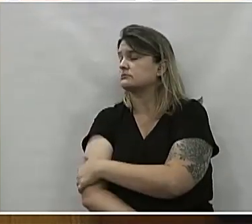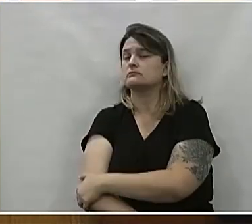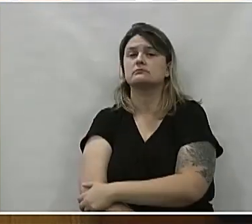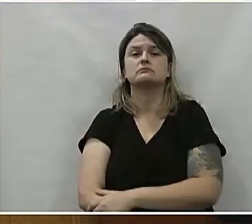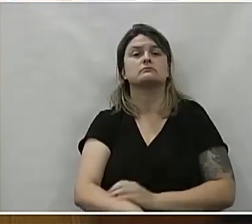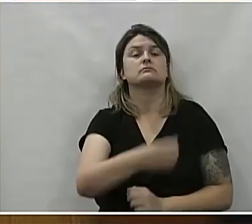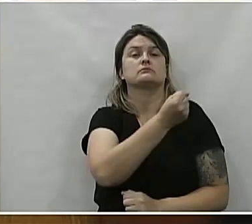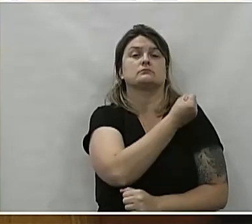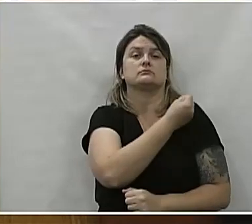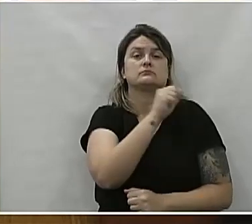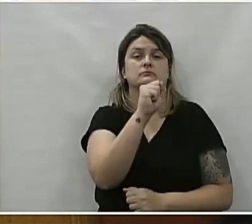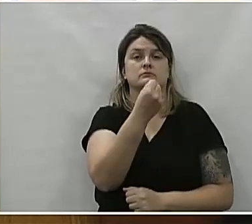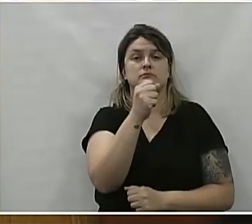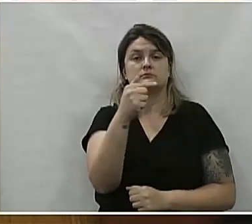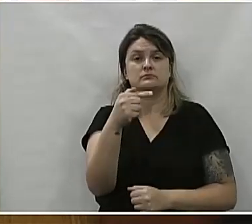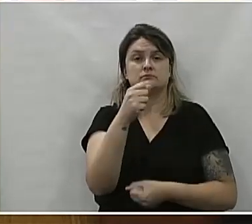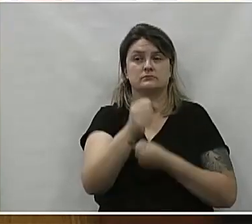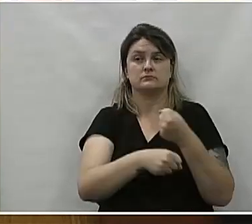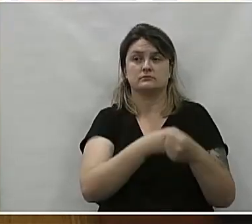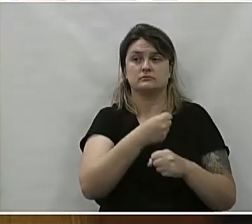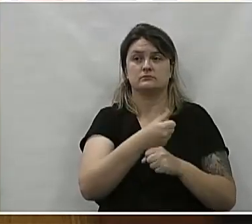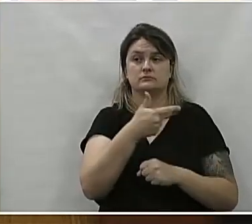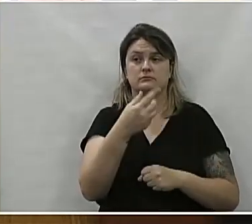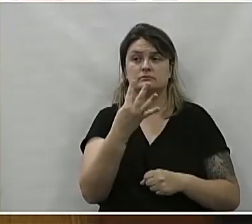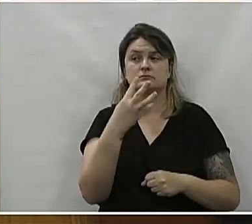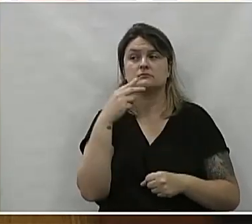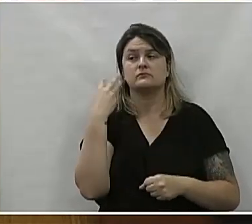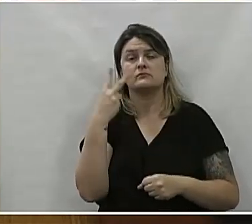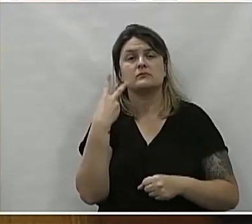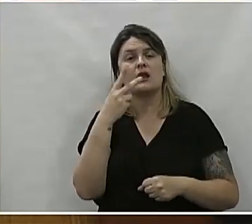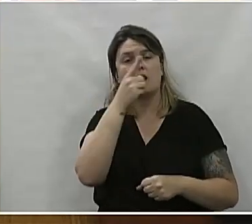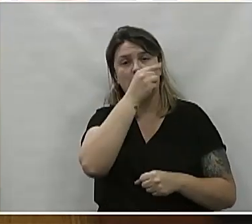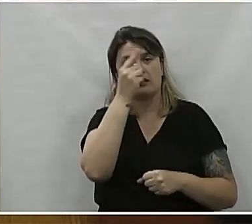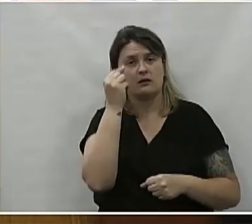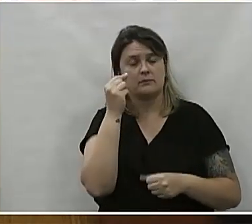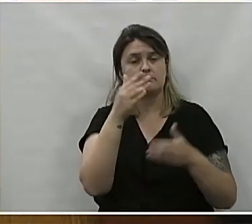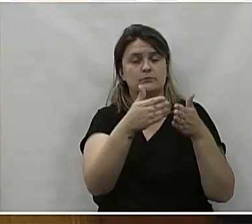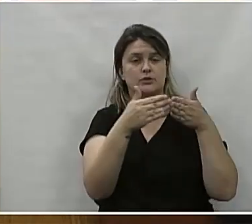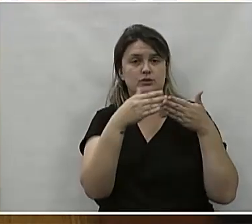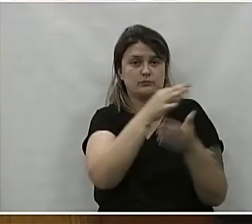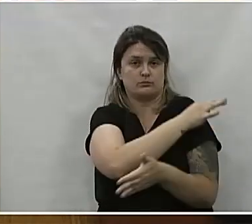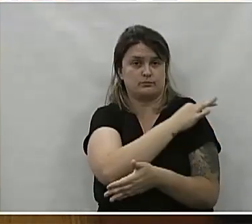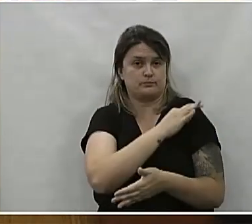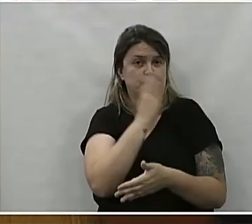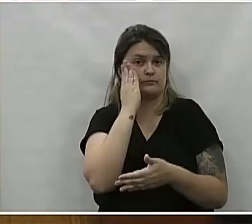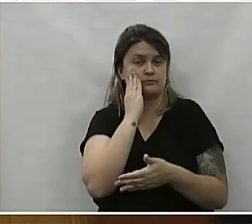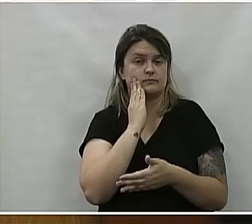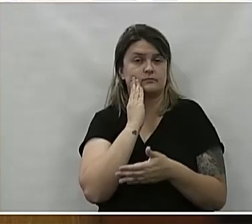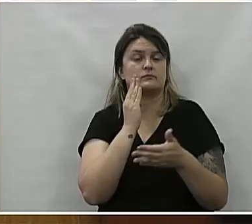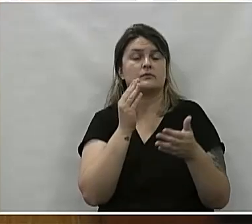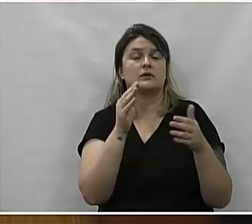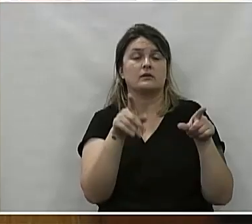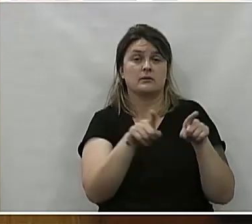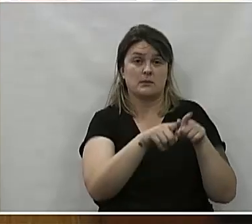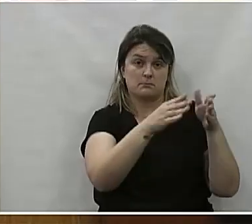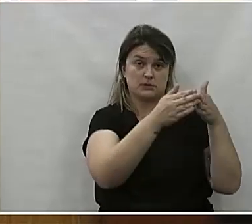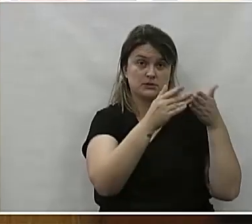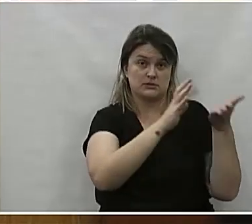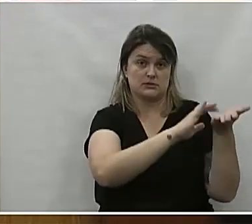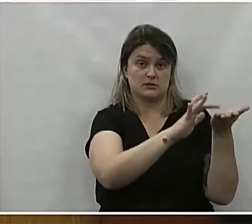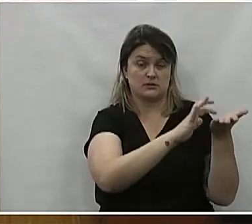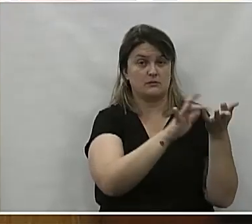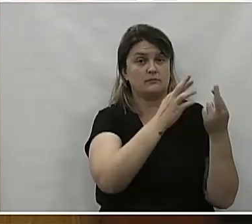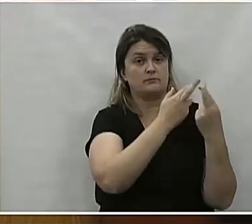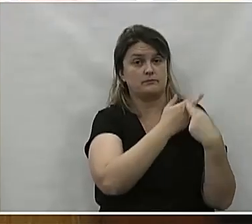Número 87 de 2024 Da vereadora Alandra Roveda Grando Ao senhor prefeito municipal Que através da secretaria municipal